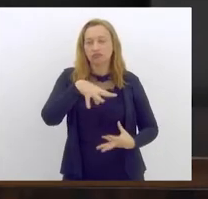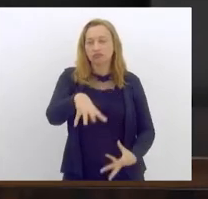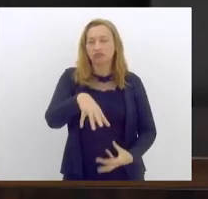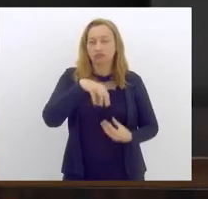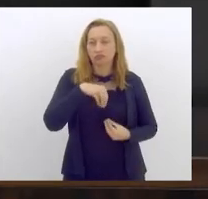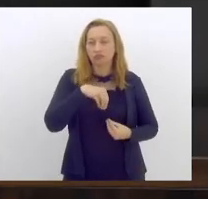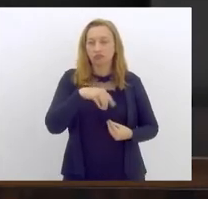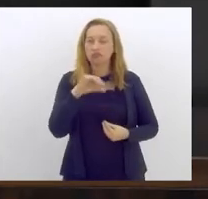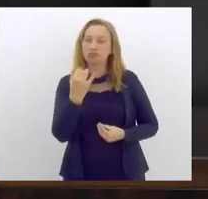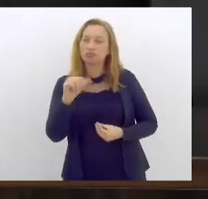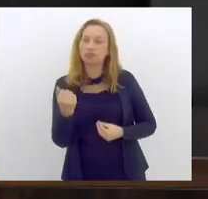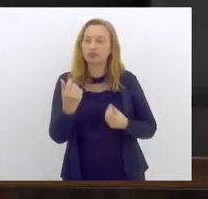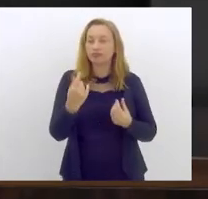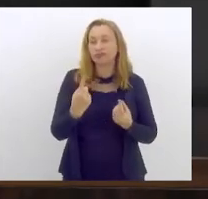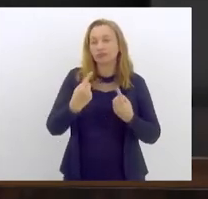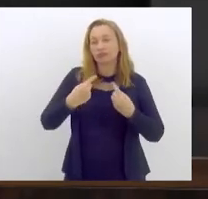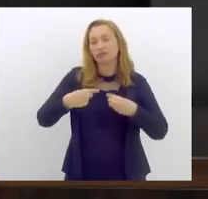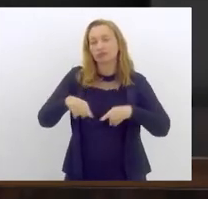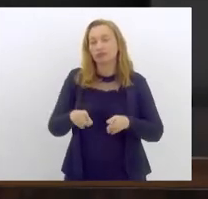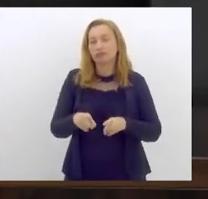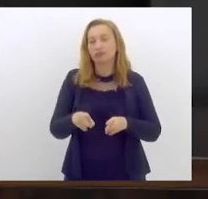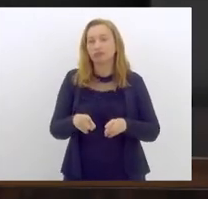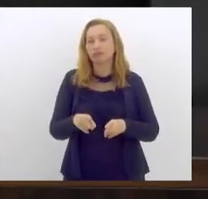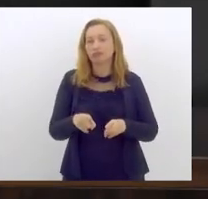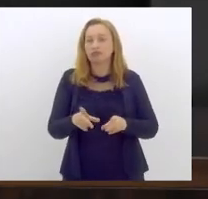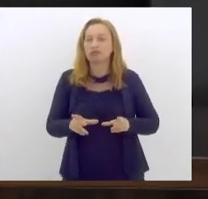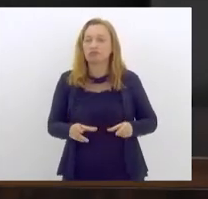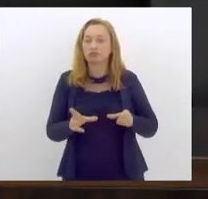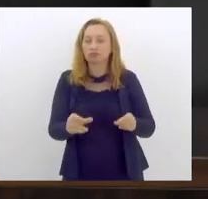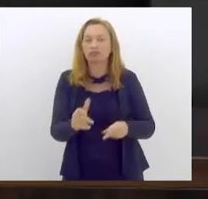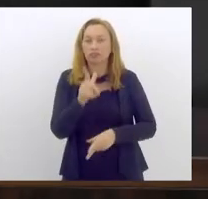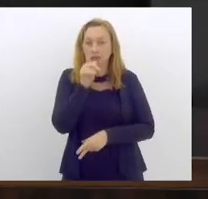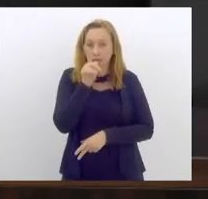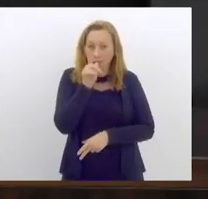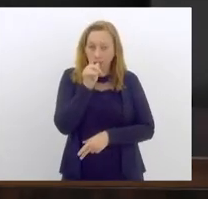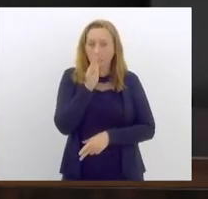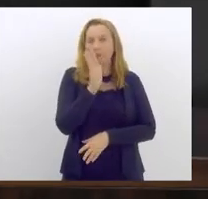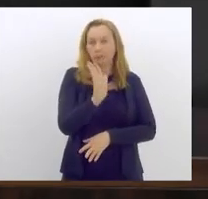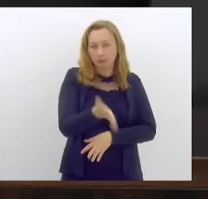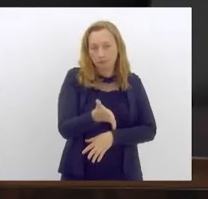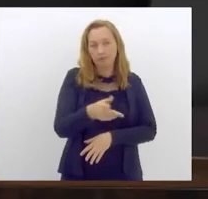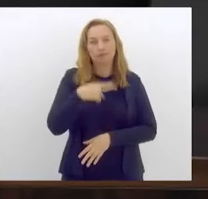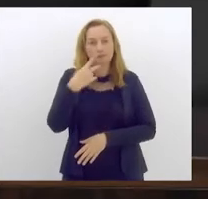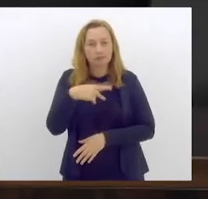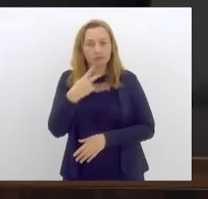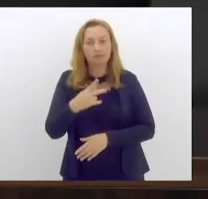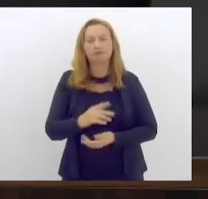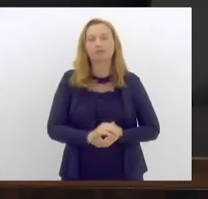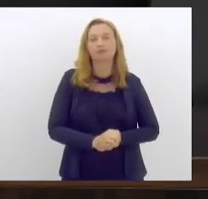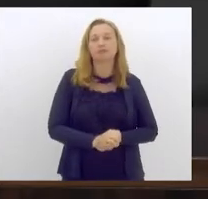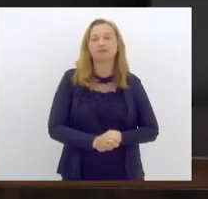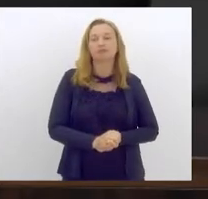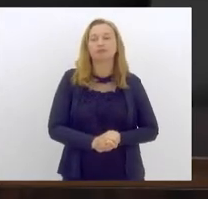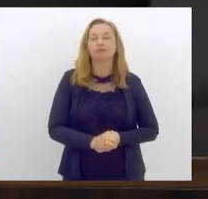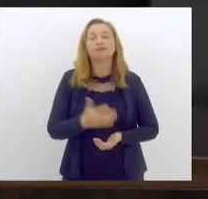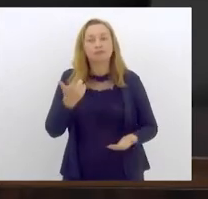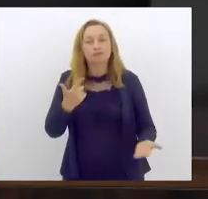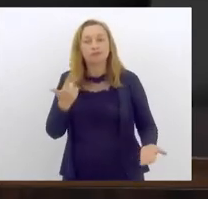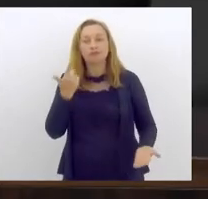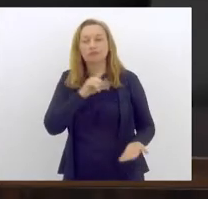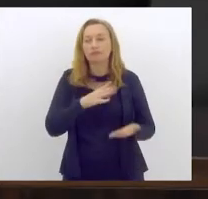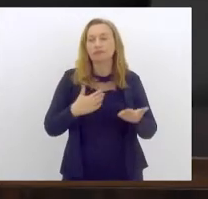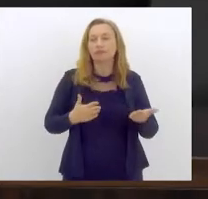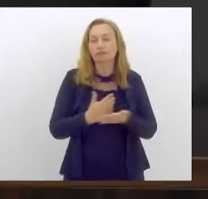contra o câncer de próstata como eu já falei desde então nós conseguimos aprovar